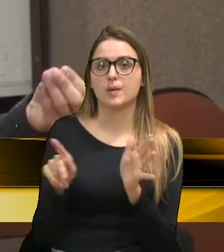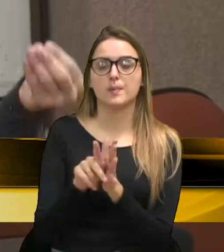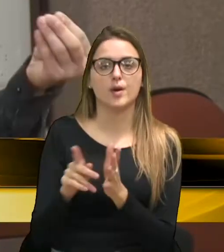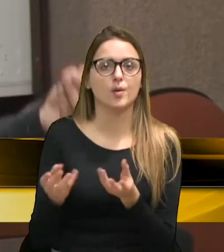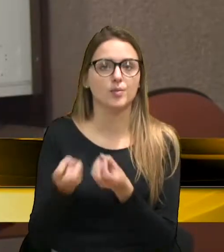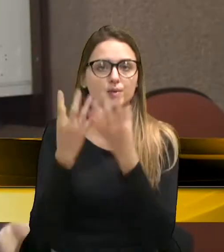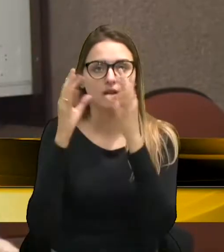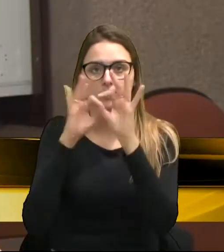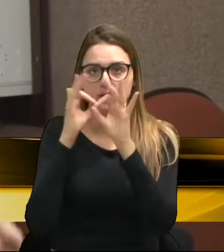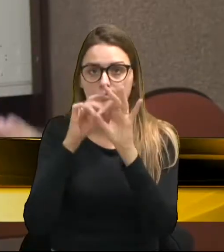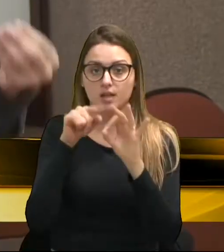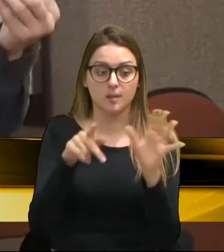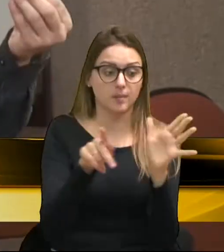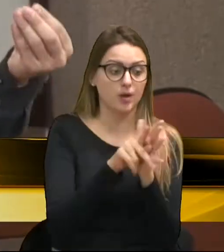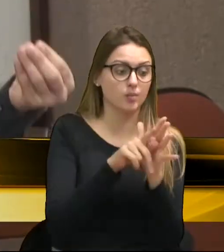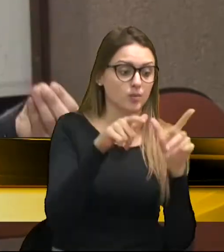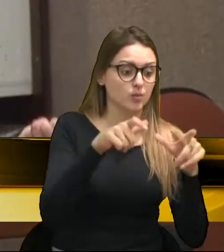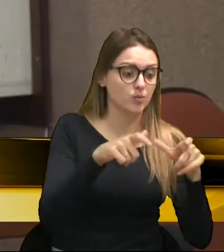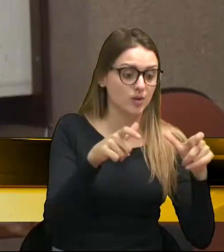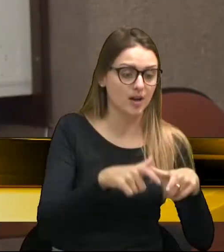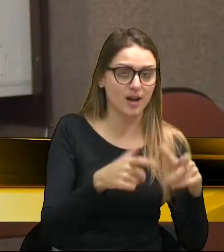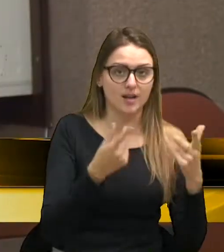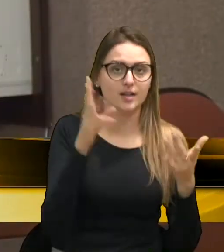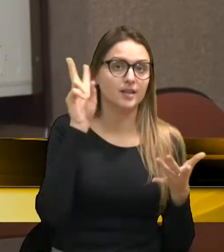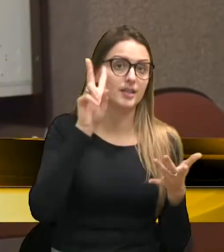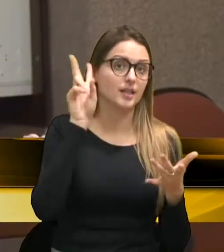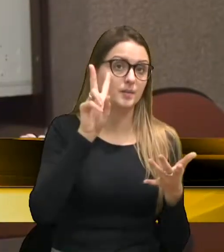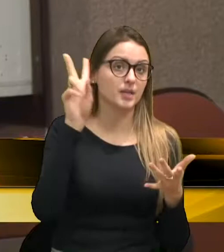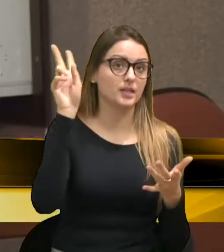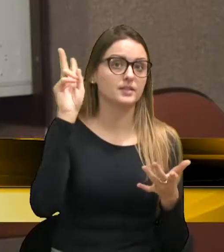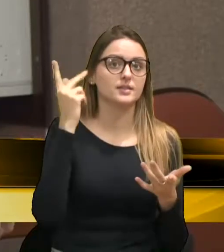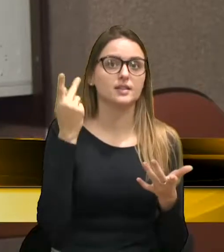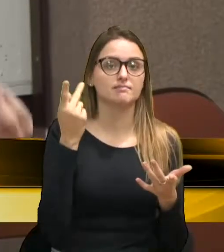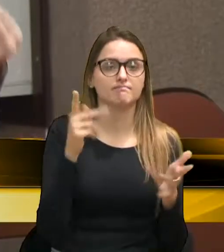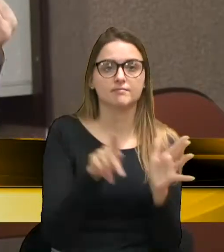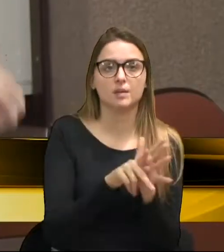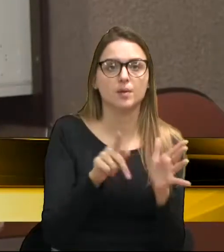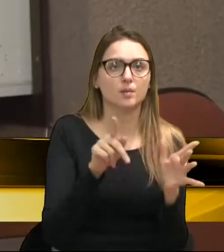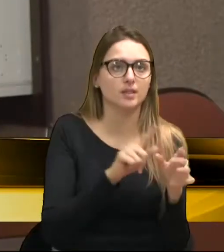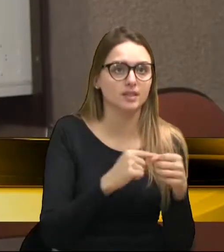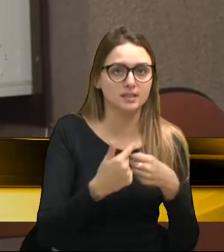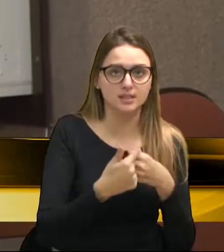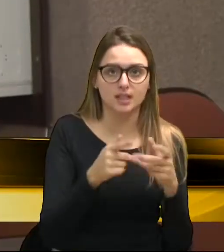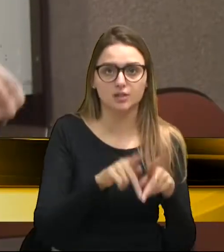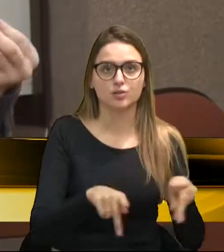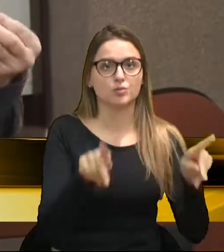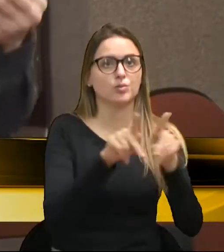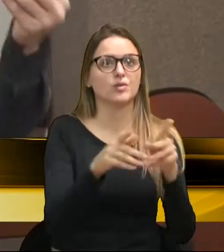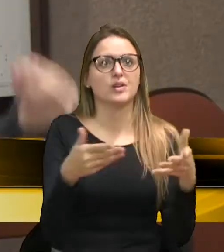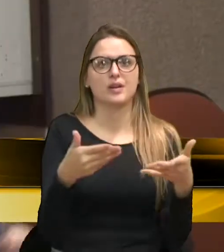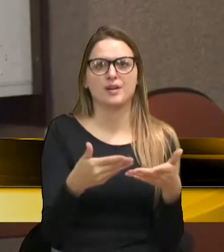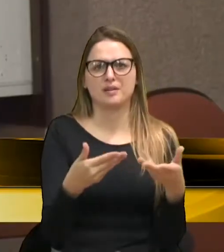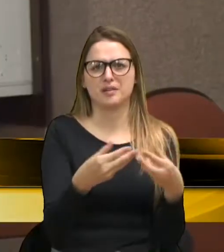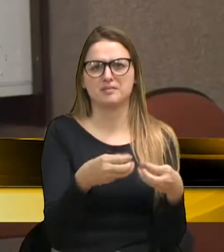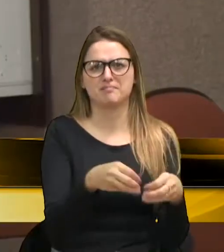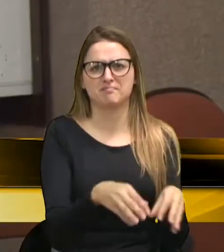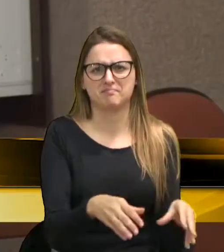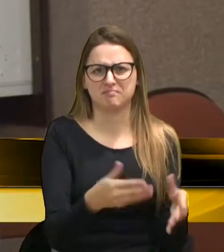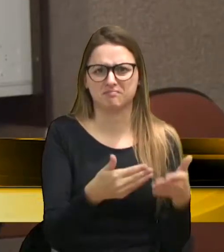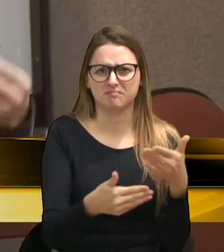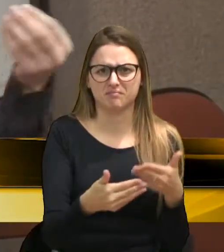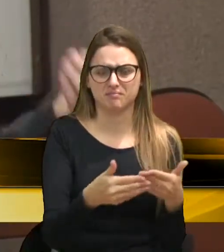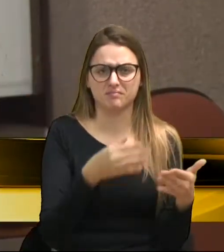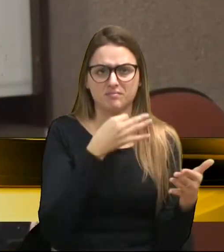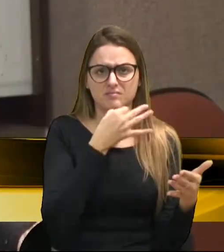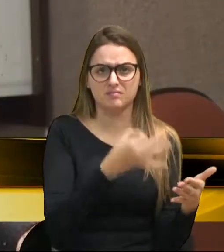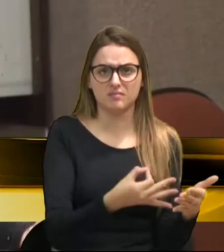espaço de Caxias do Sul, é um espaço da memória da nossa cidade, do nosso povo, está num estado precário. A